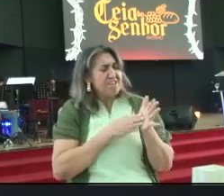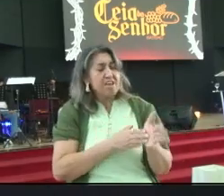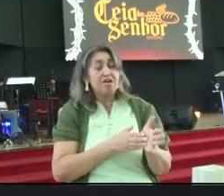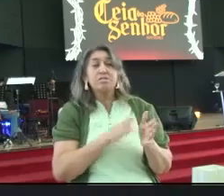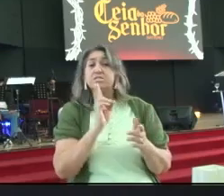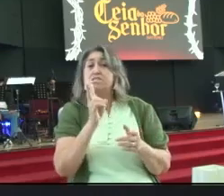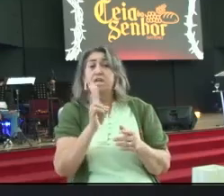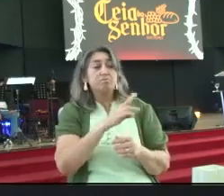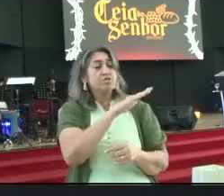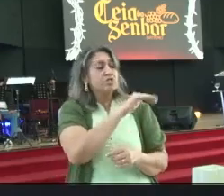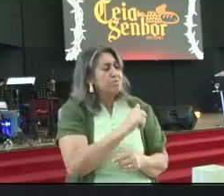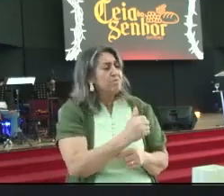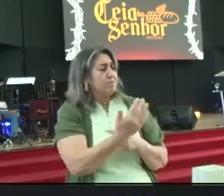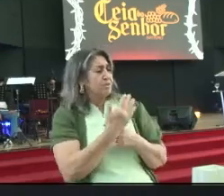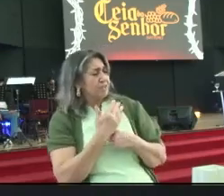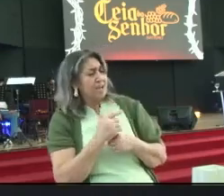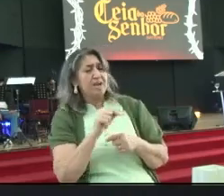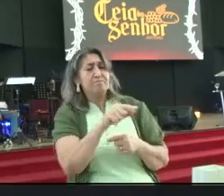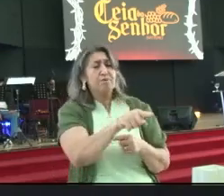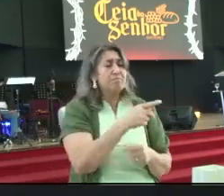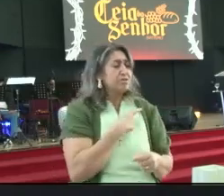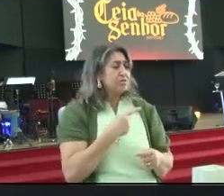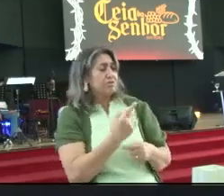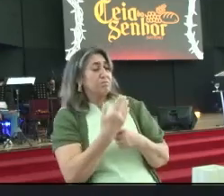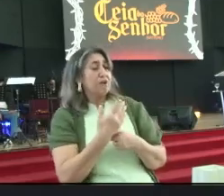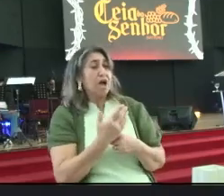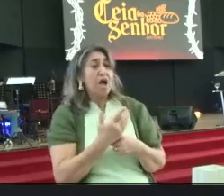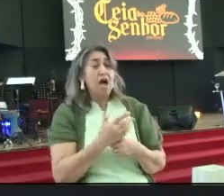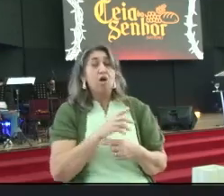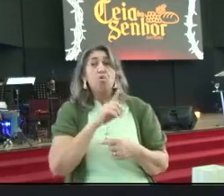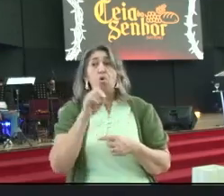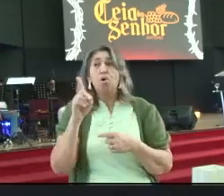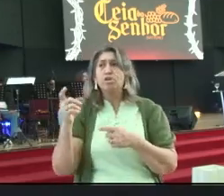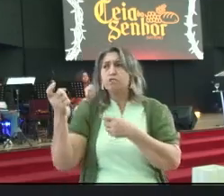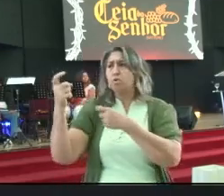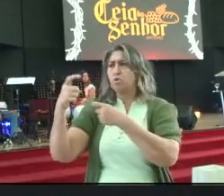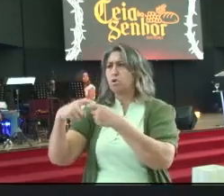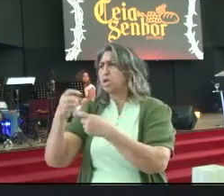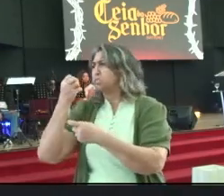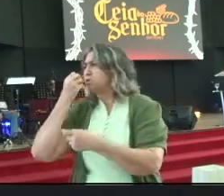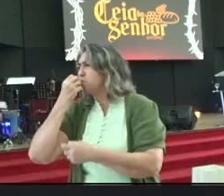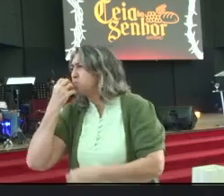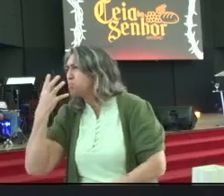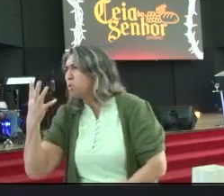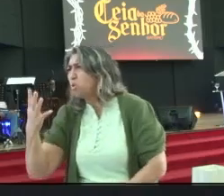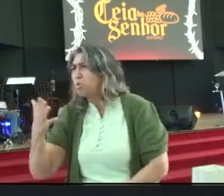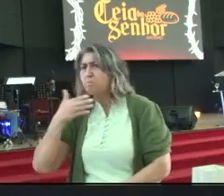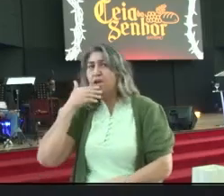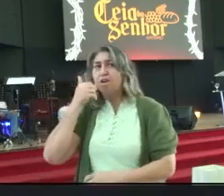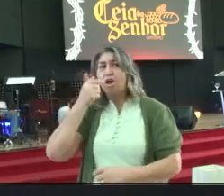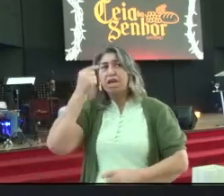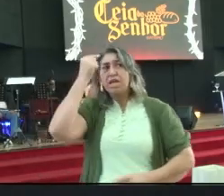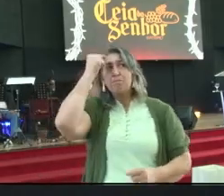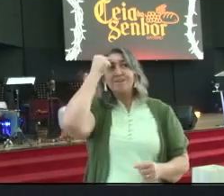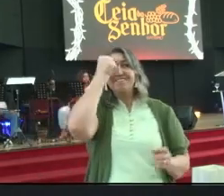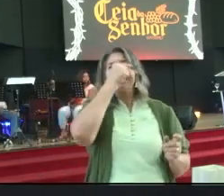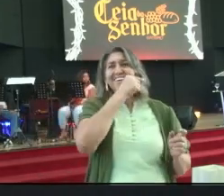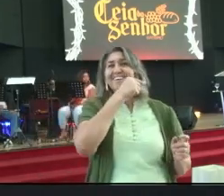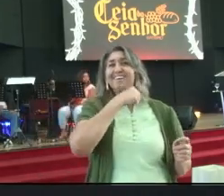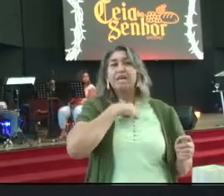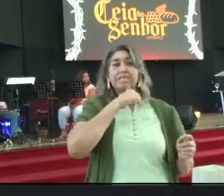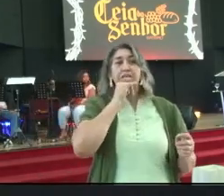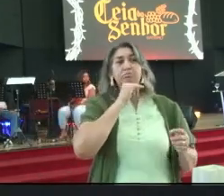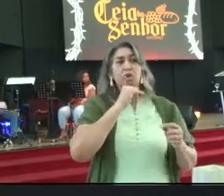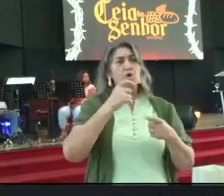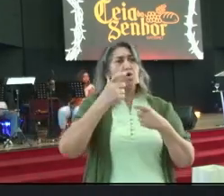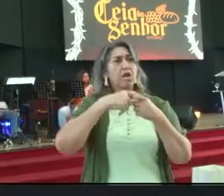Sempre atendeu os nossos pedidos aqui. Aí quando vagou uma congregação melhor, boa, estruturada, em quem que eu pensei?